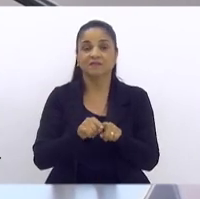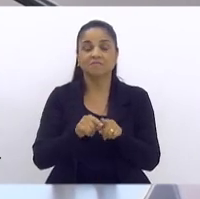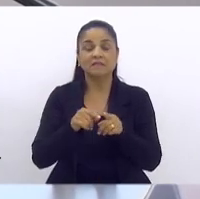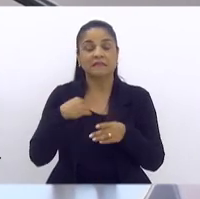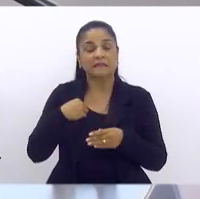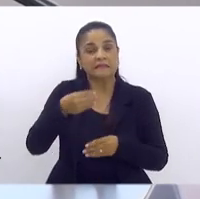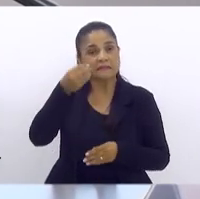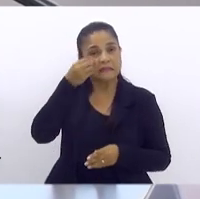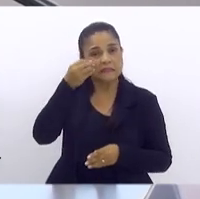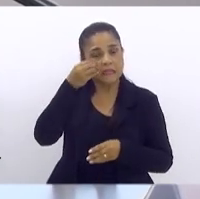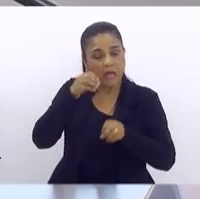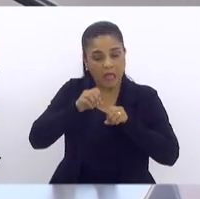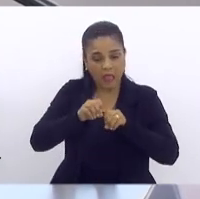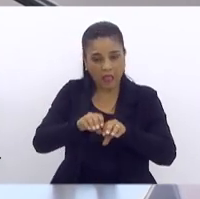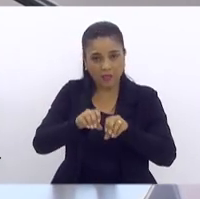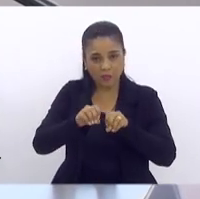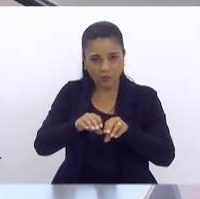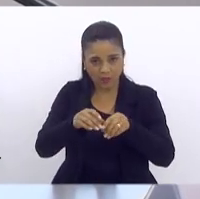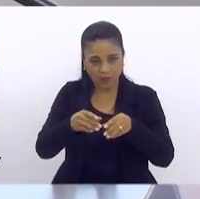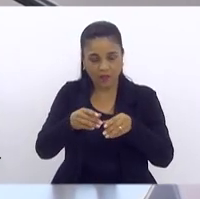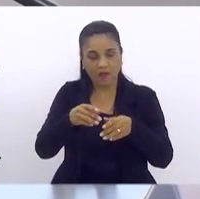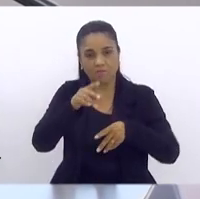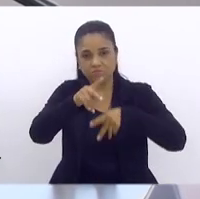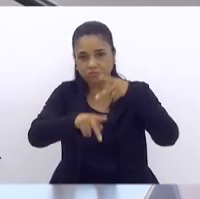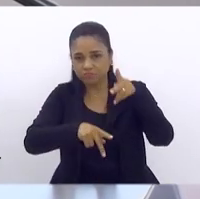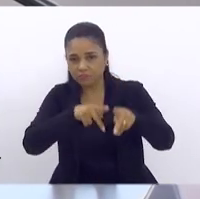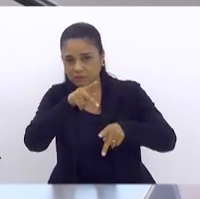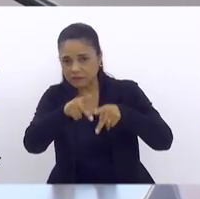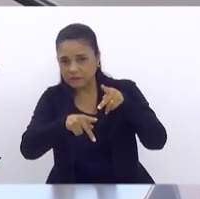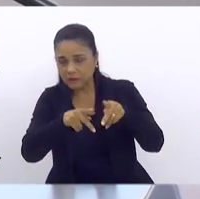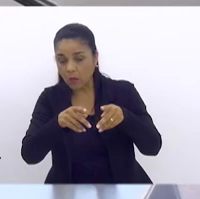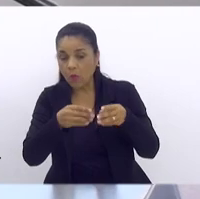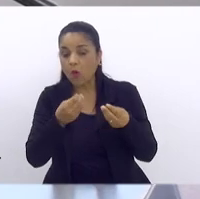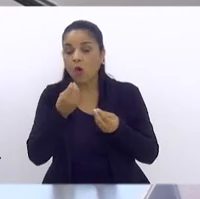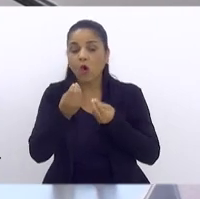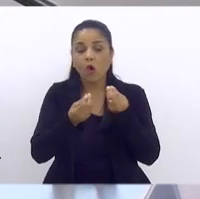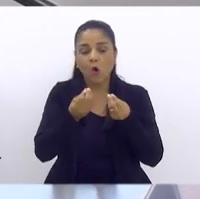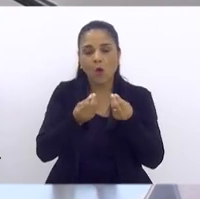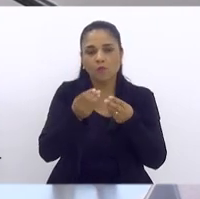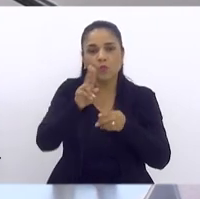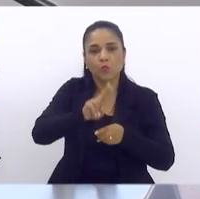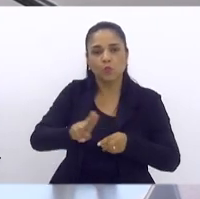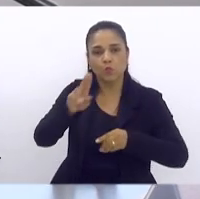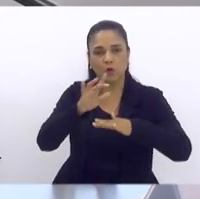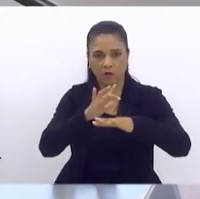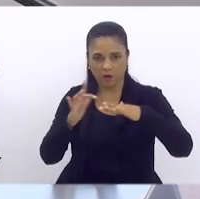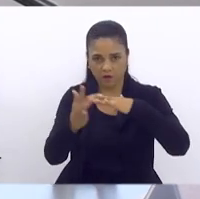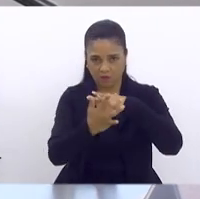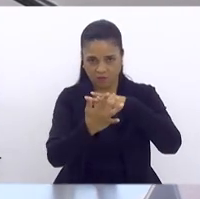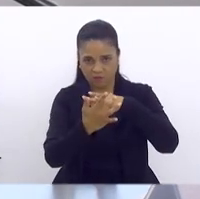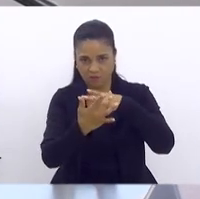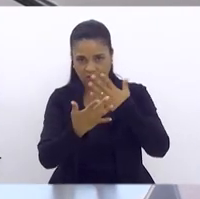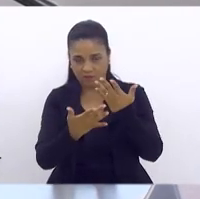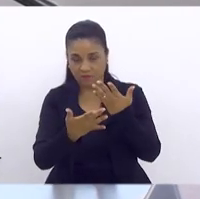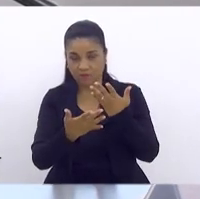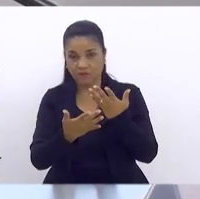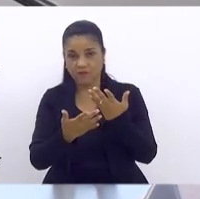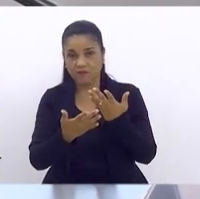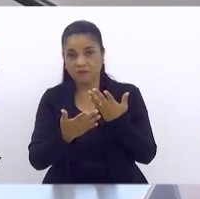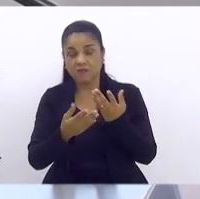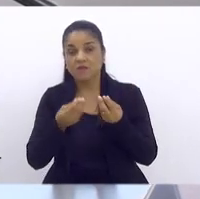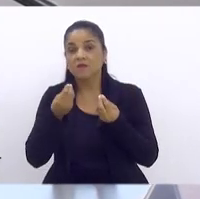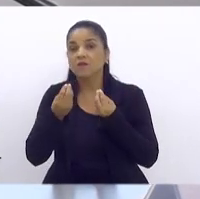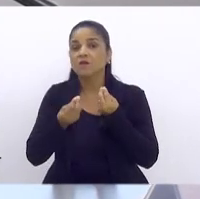educar a população para que serve a rede. Né? Porque sem isso também